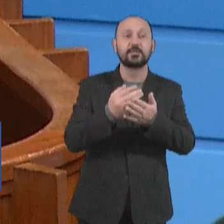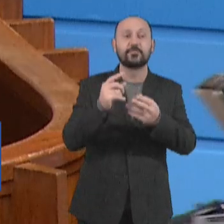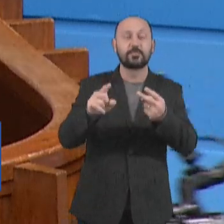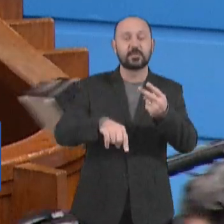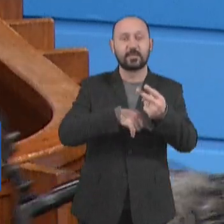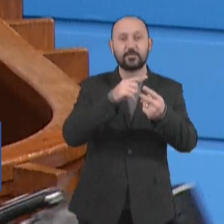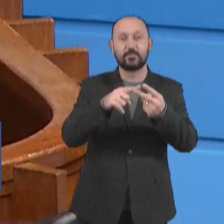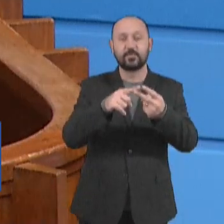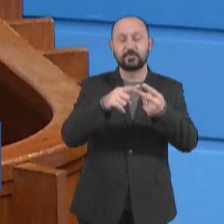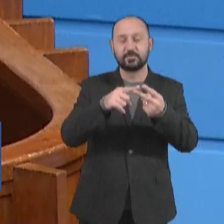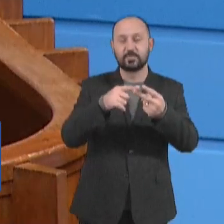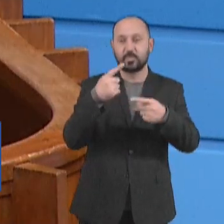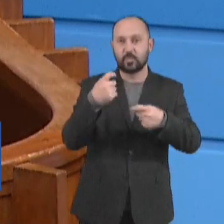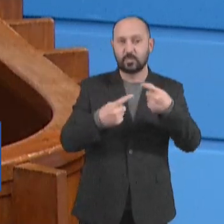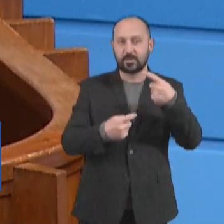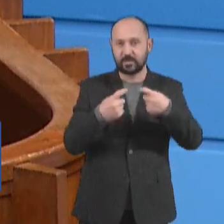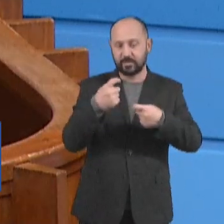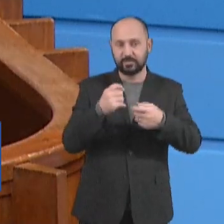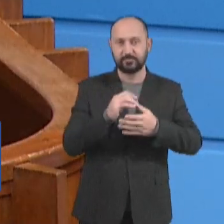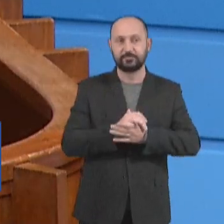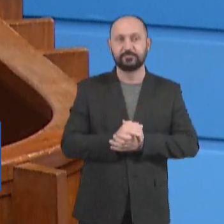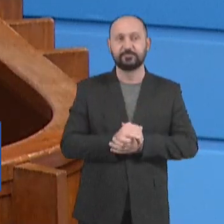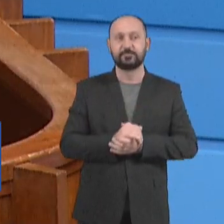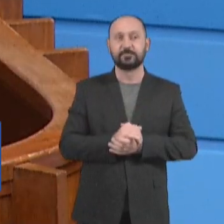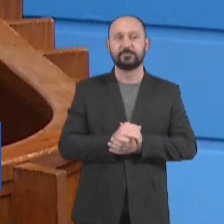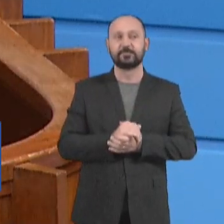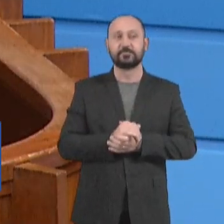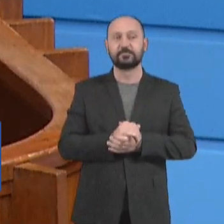depois, mais tarde, com a guerra.